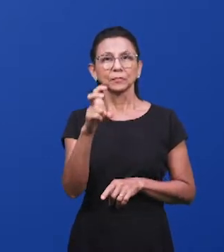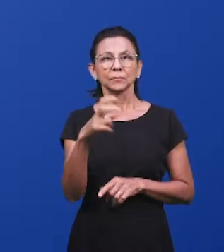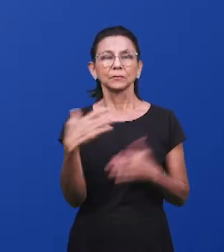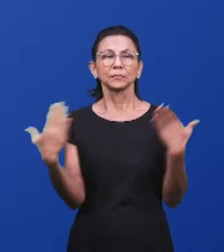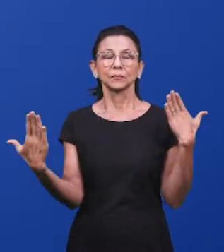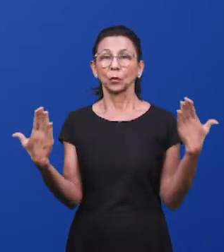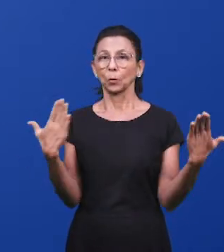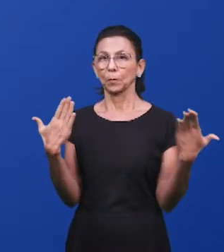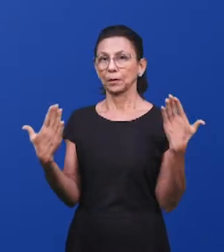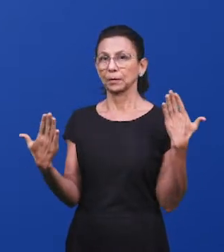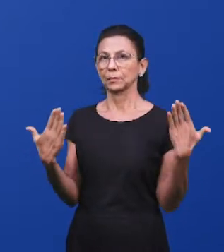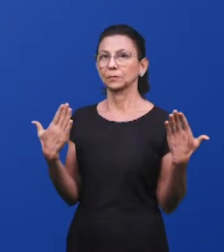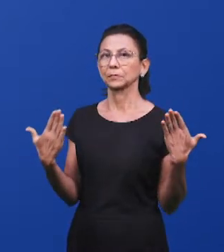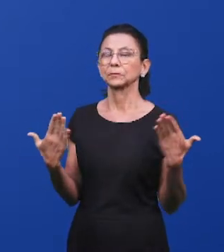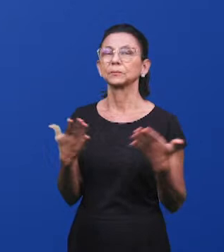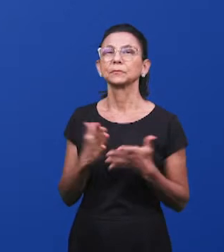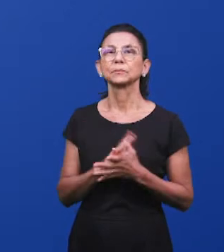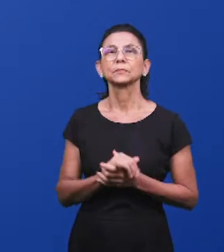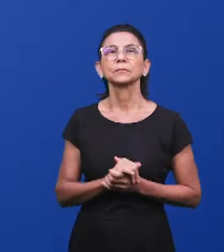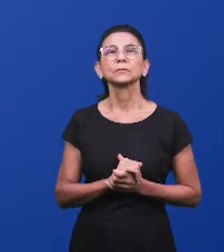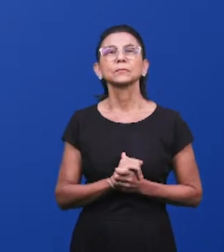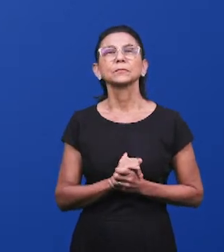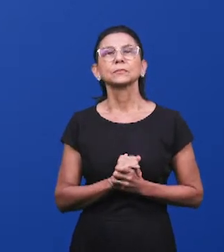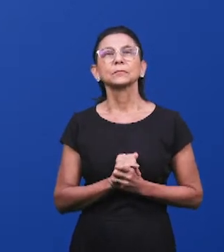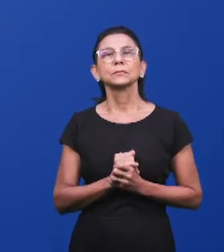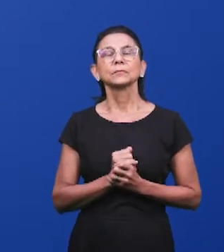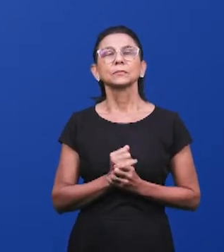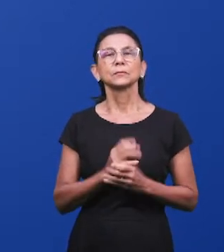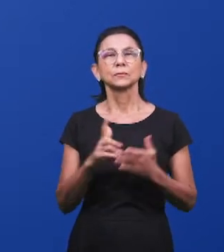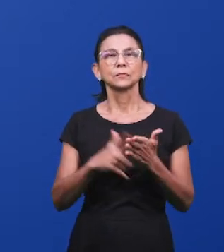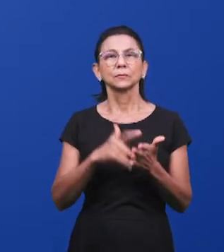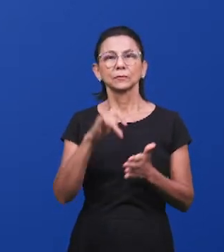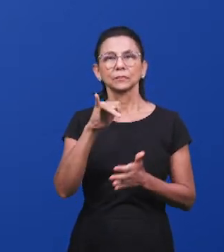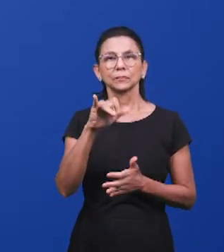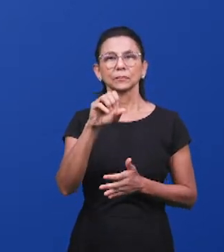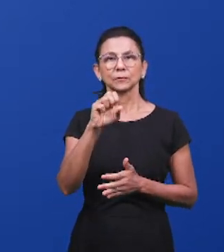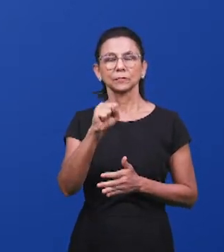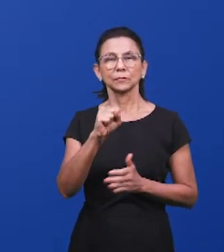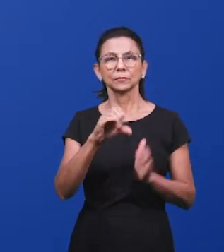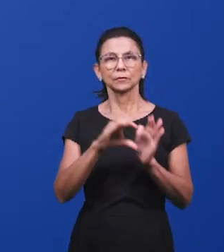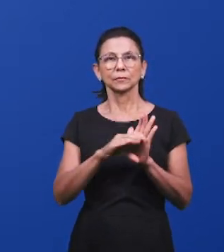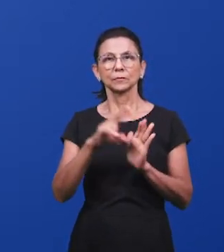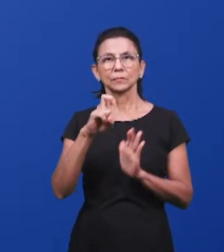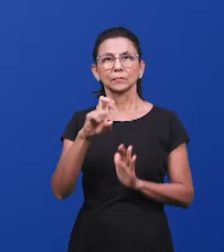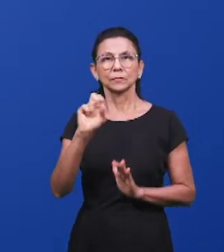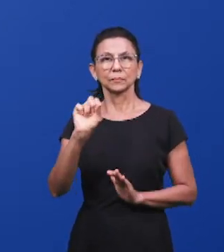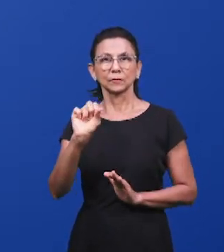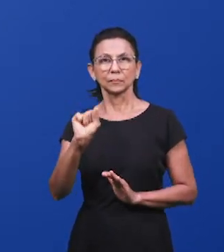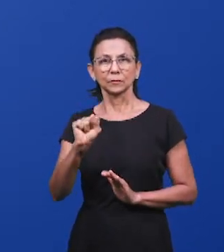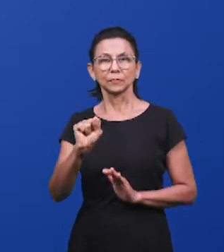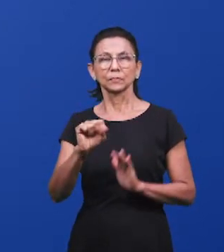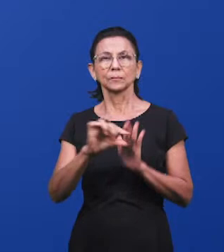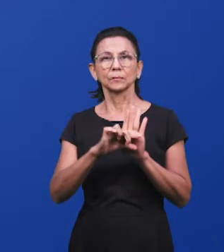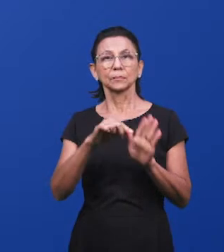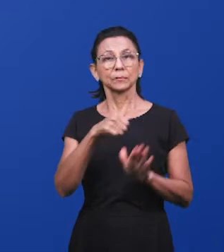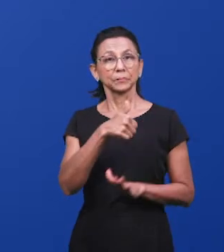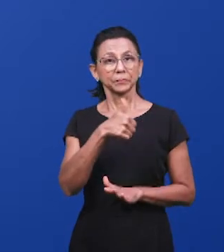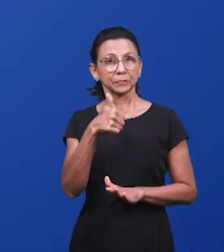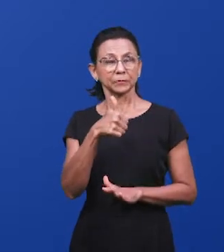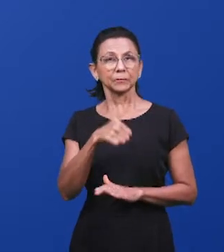uma comparação com o que está escrito em Isaías, capítulo 58, verso